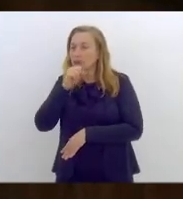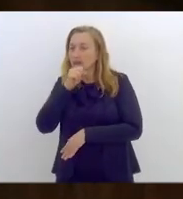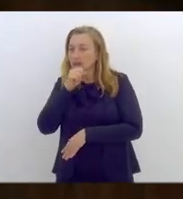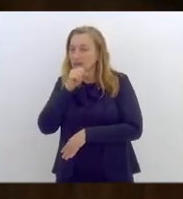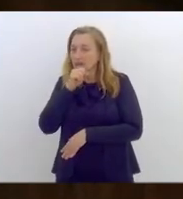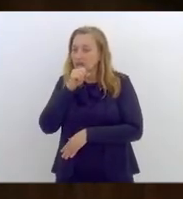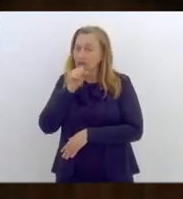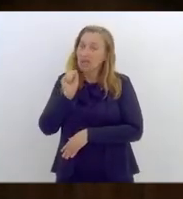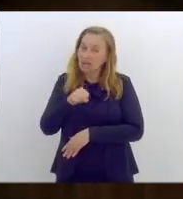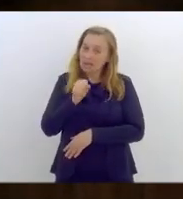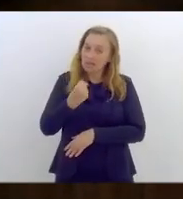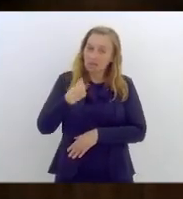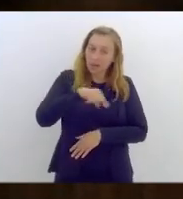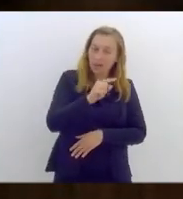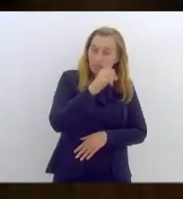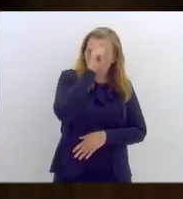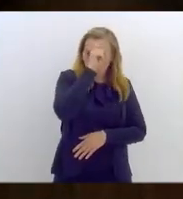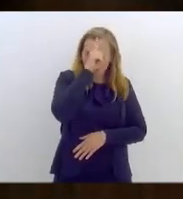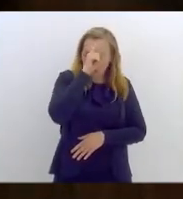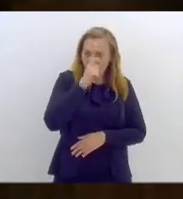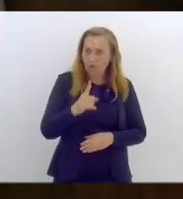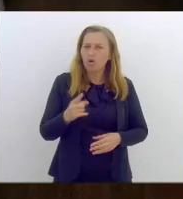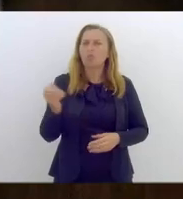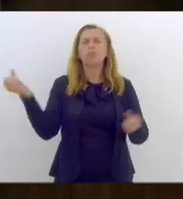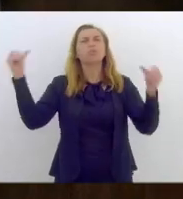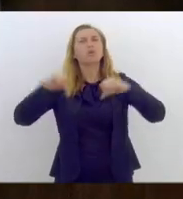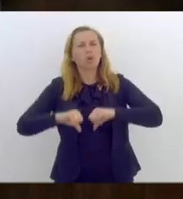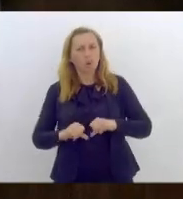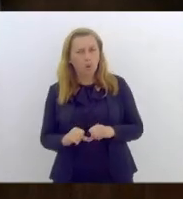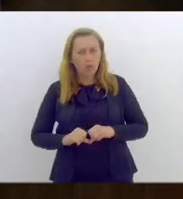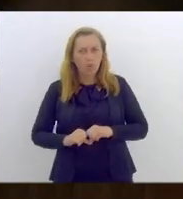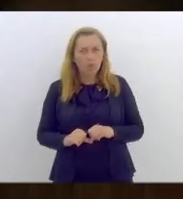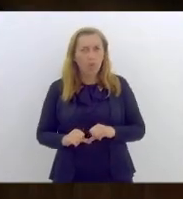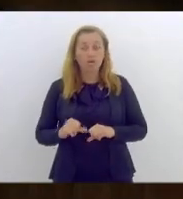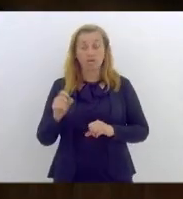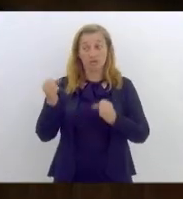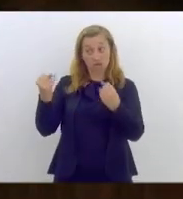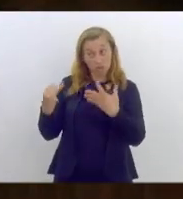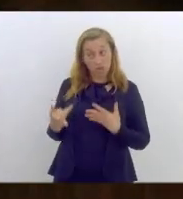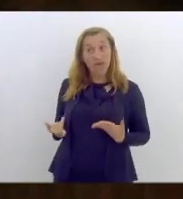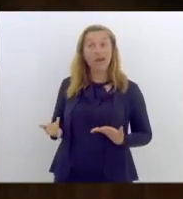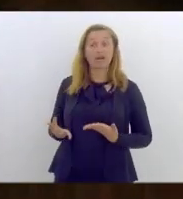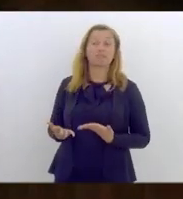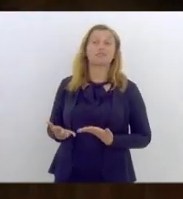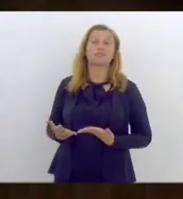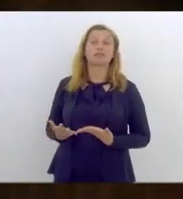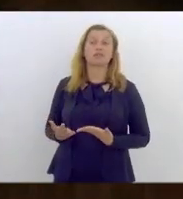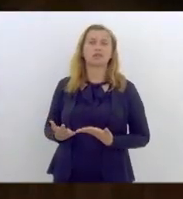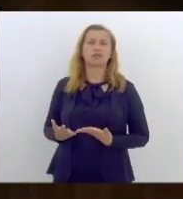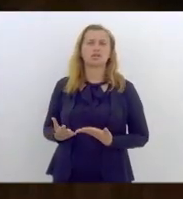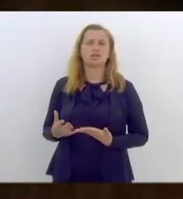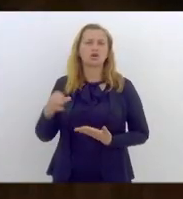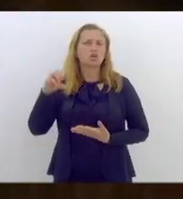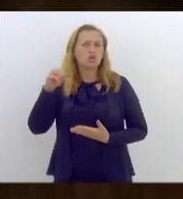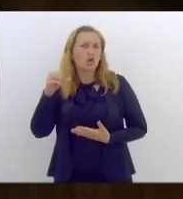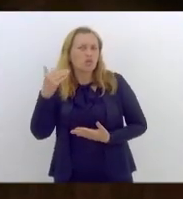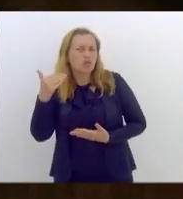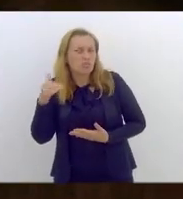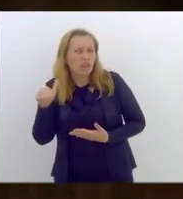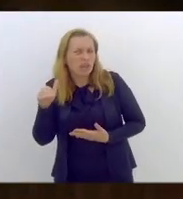que levar para o hospital porque ele entrega lá o que é pior mas ele vai explicar 96